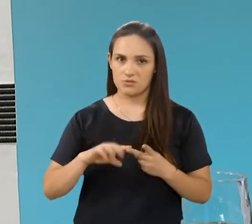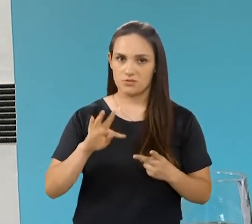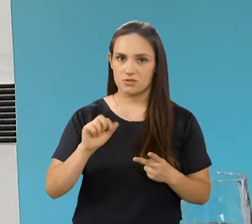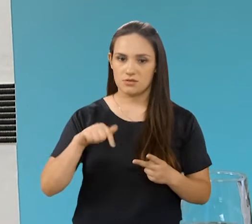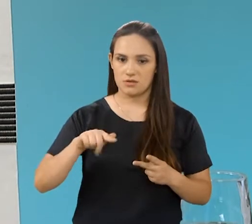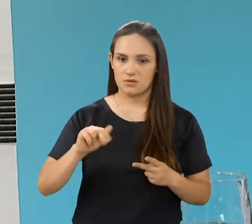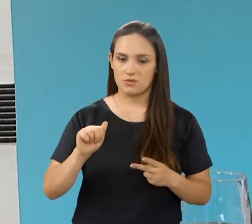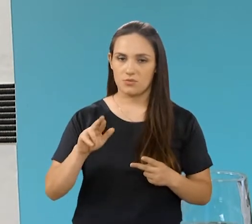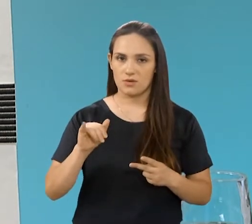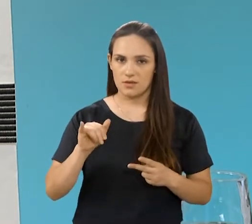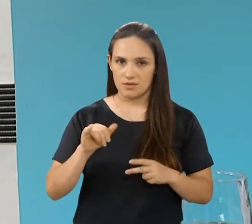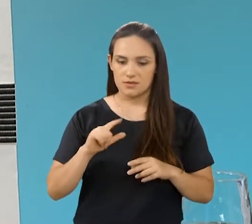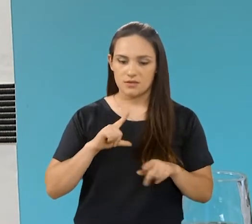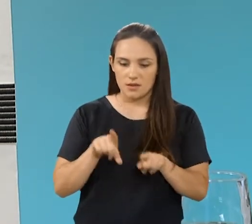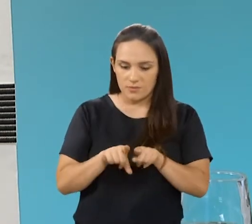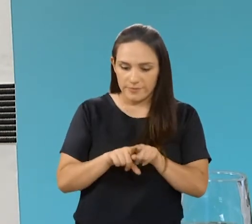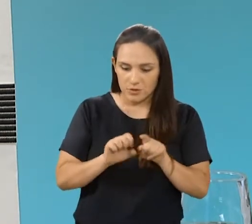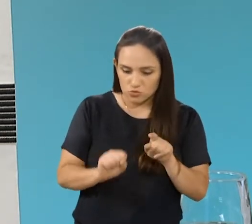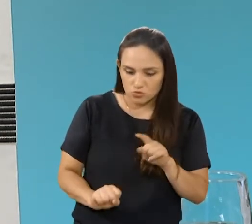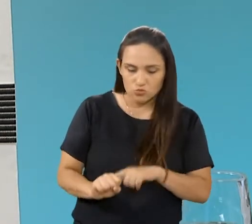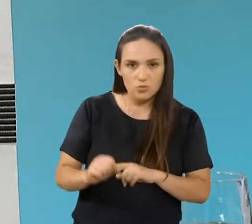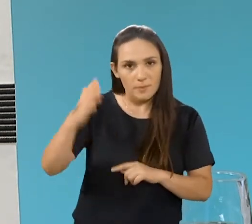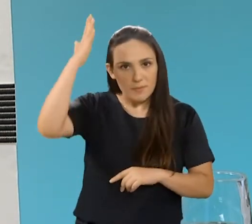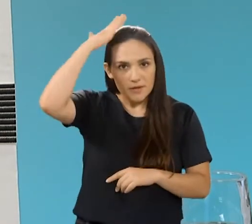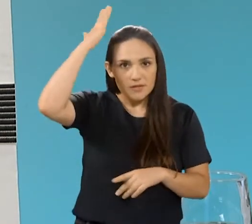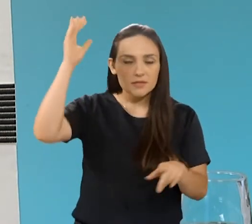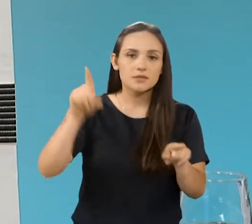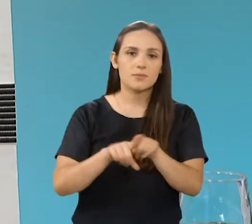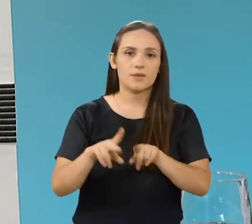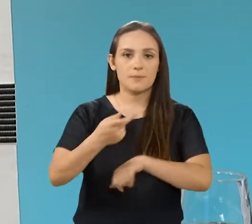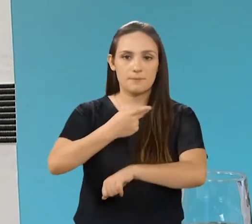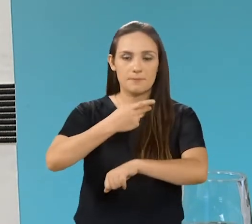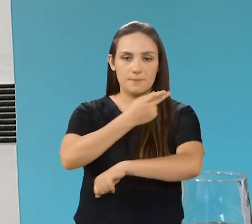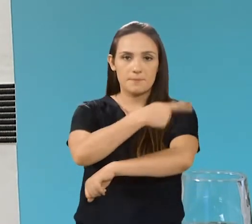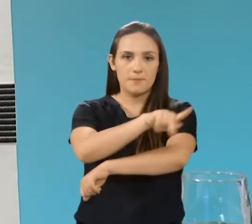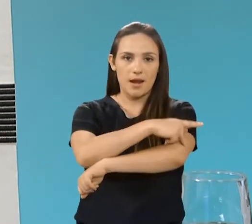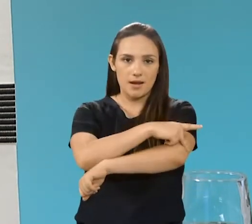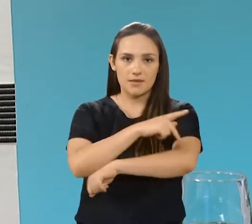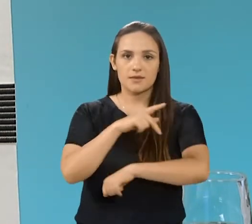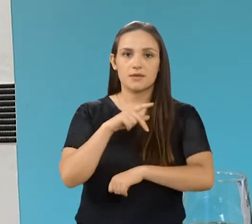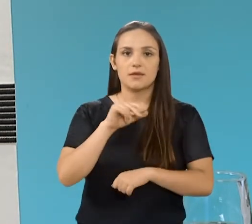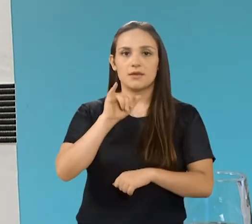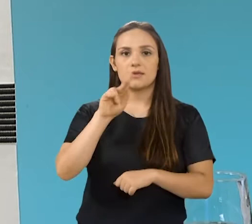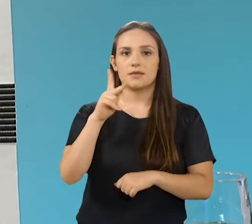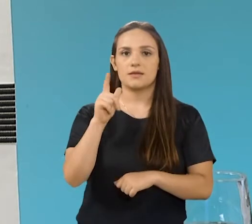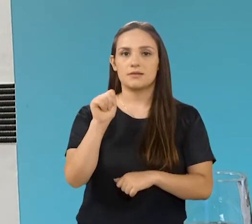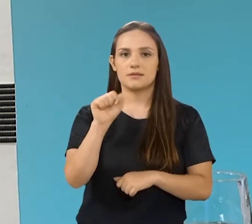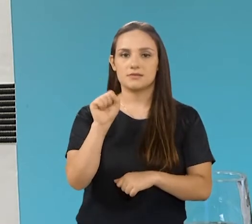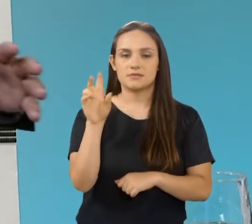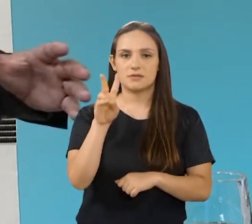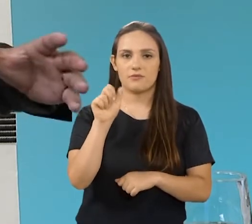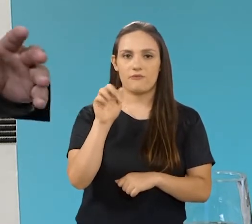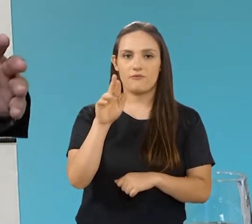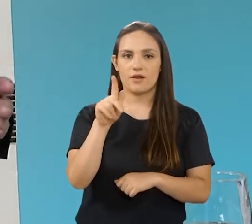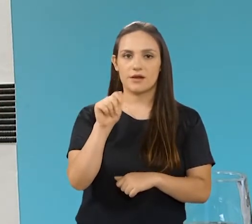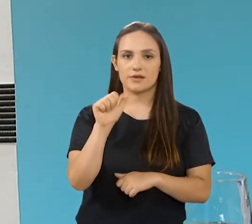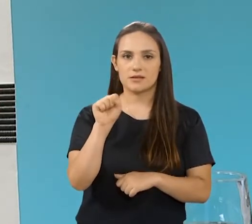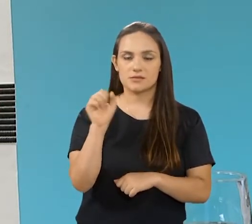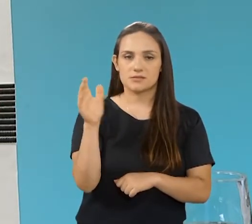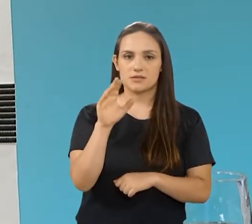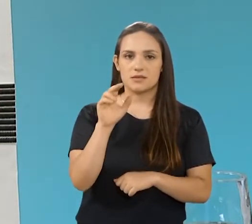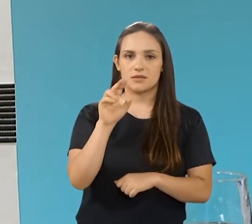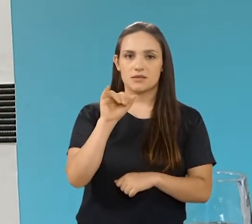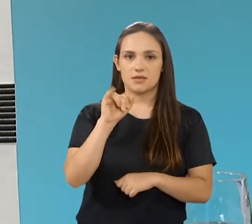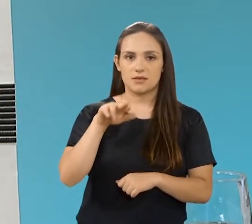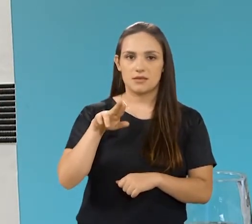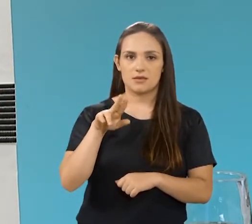Paraná e na Ilha Grande, e iniciou hoje no Parque Estadual de Ilhas e Várzeas do Iviema. Portanto, nós temos focos de incêndio em diversas localidades,